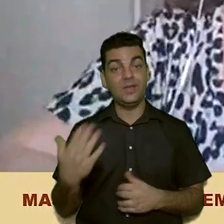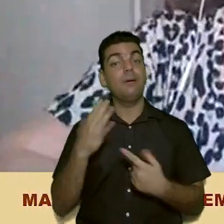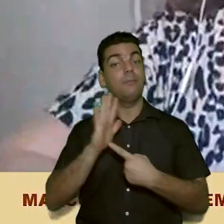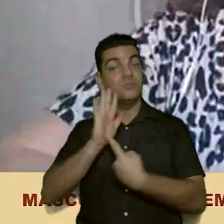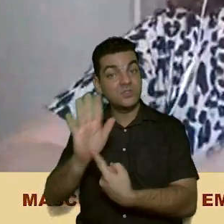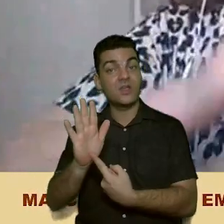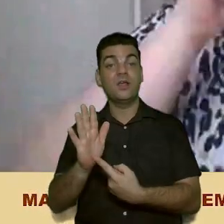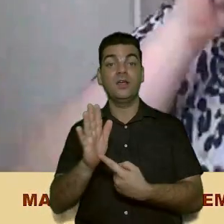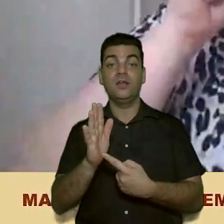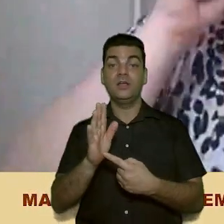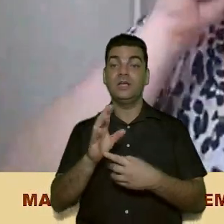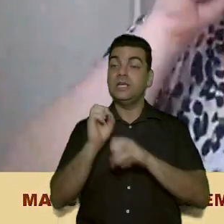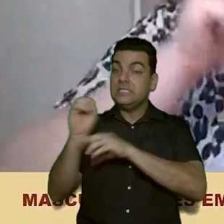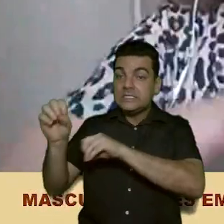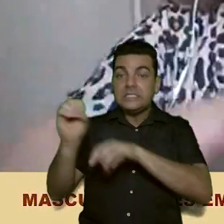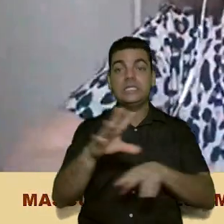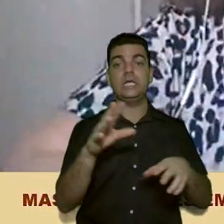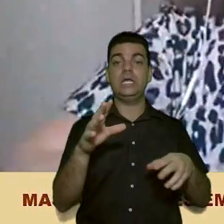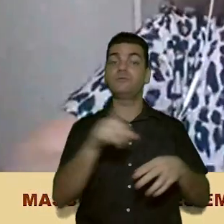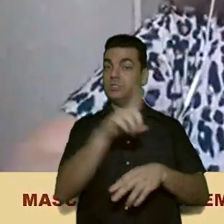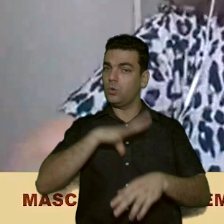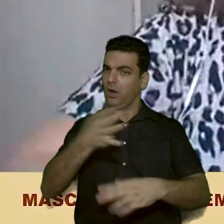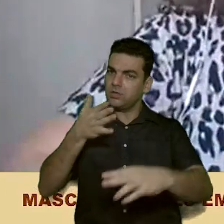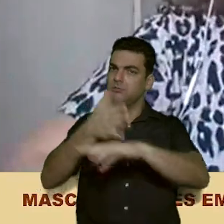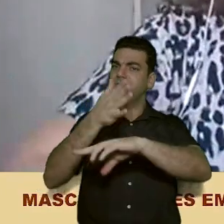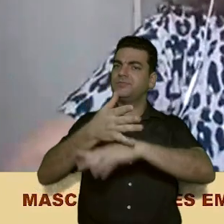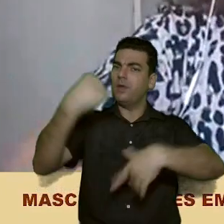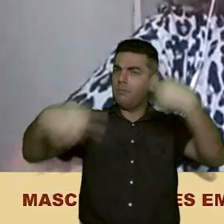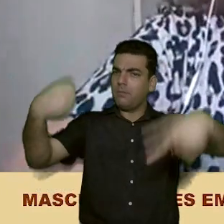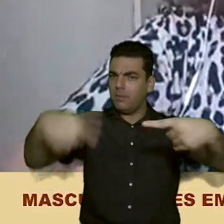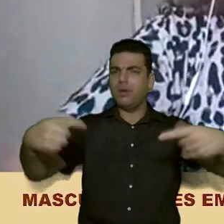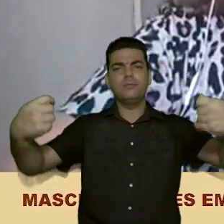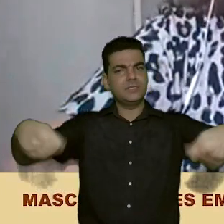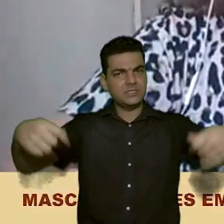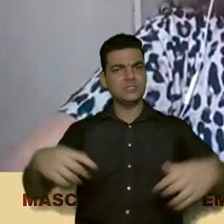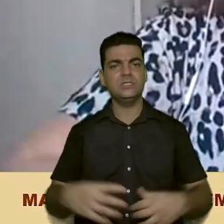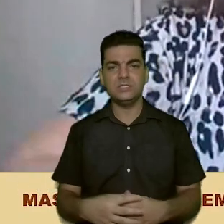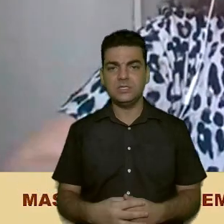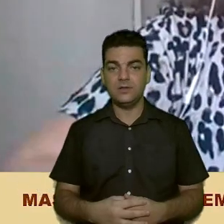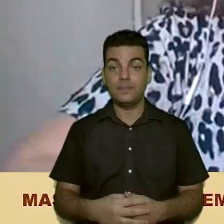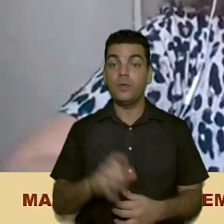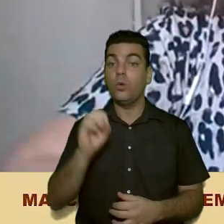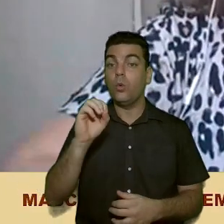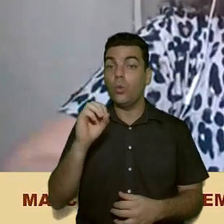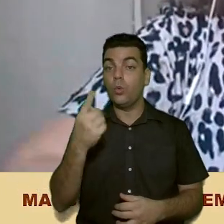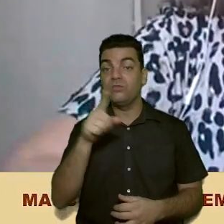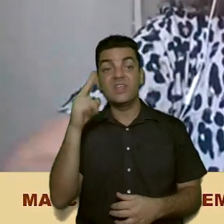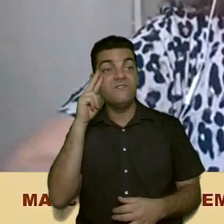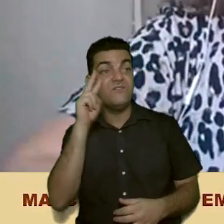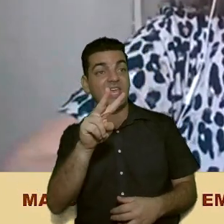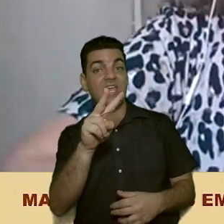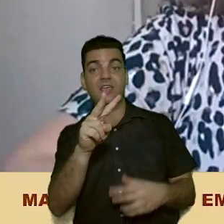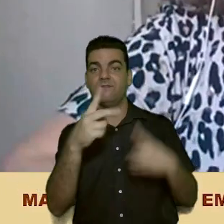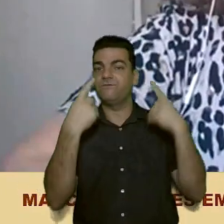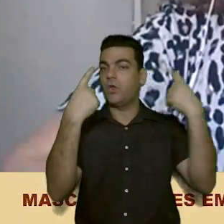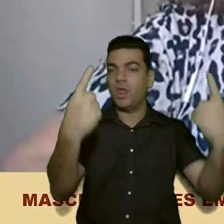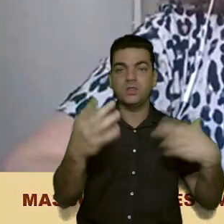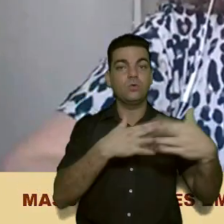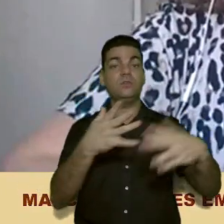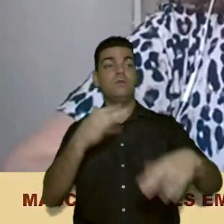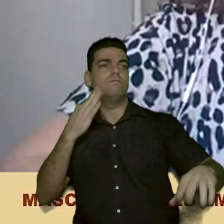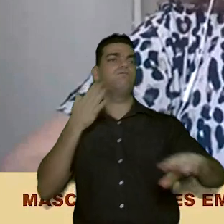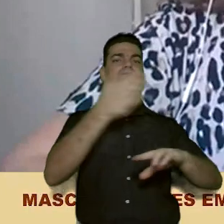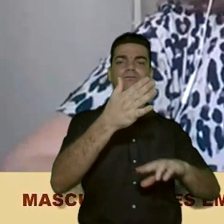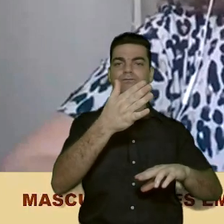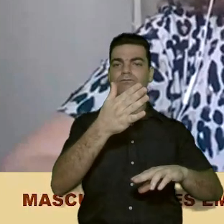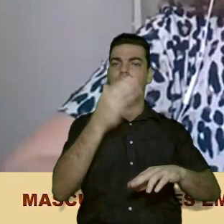a consciência, seja na educação, seja no exemplo, seja, sabe, na intervenção, quando estivermos